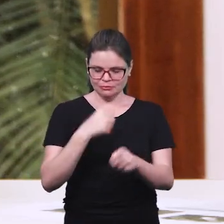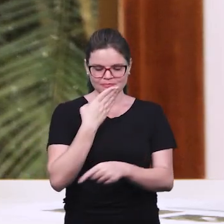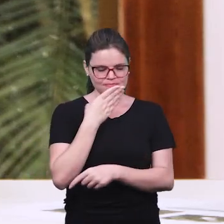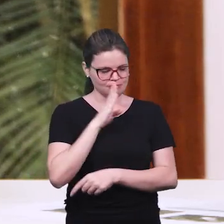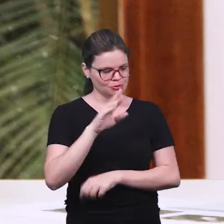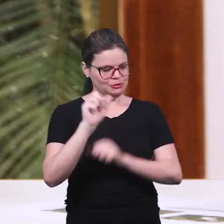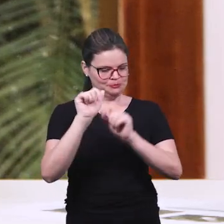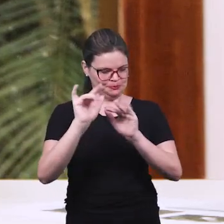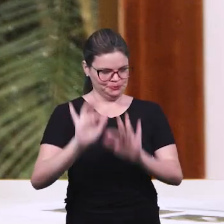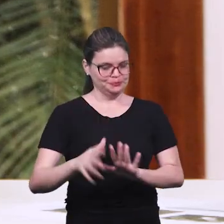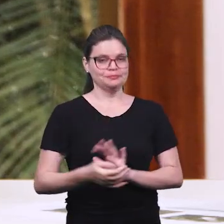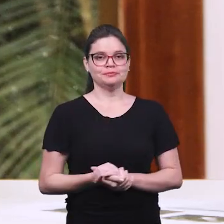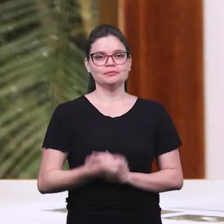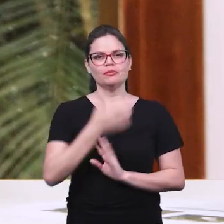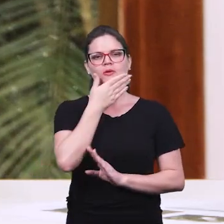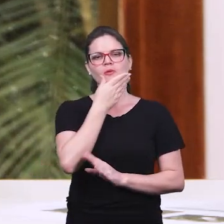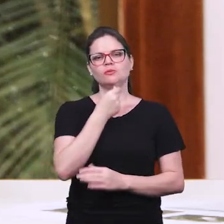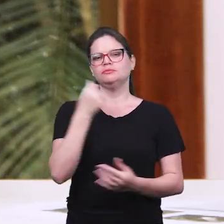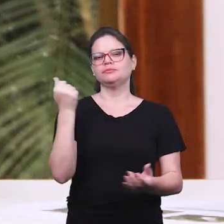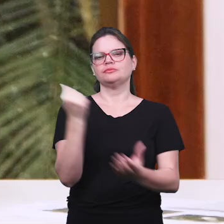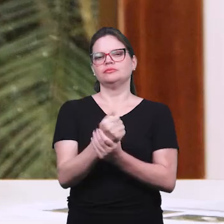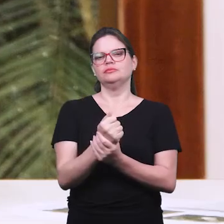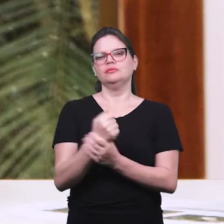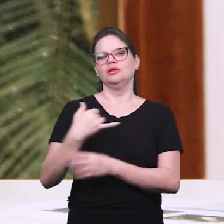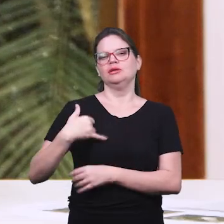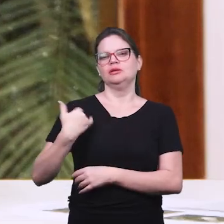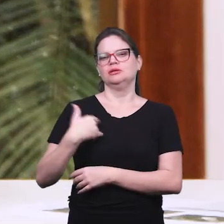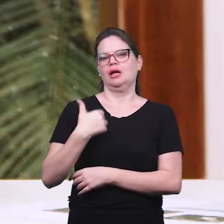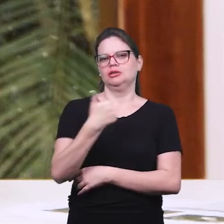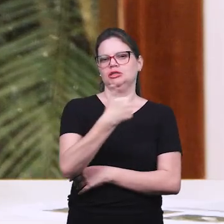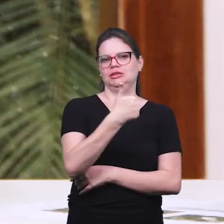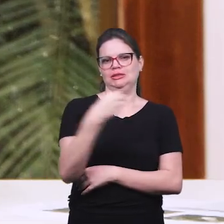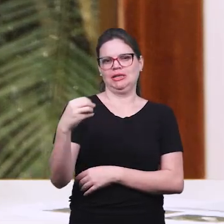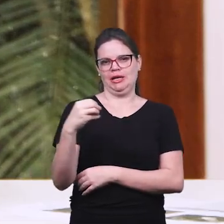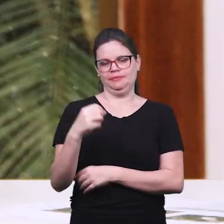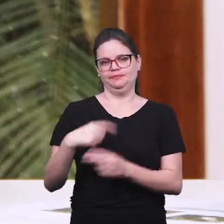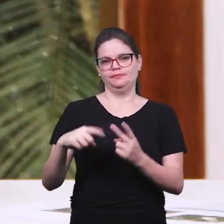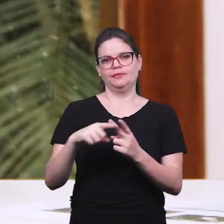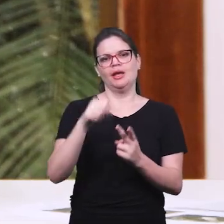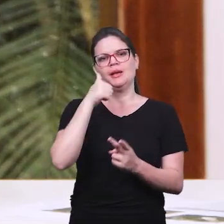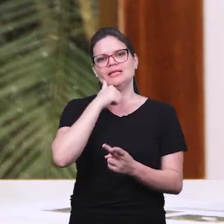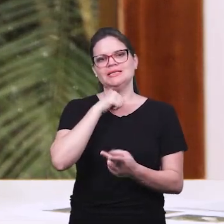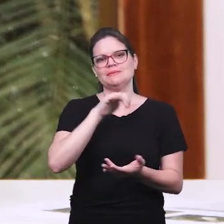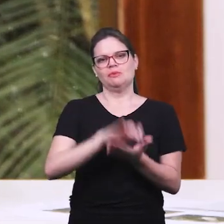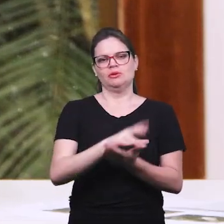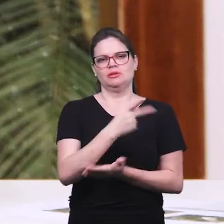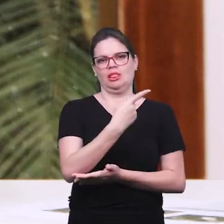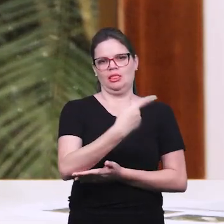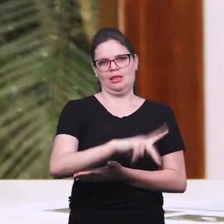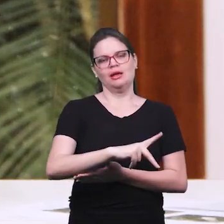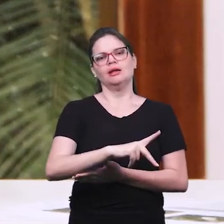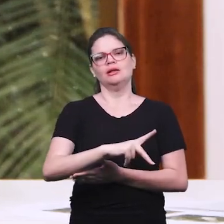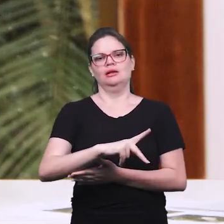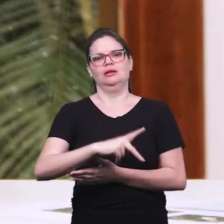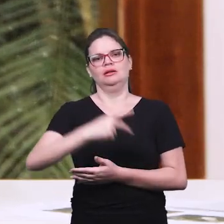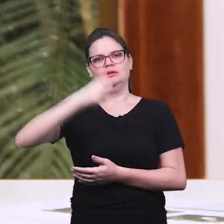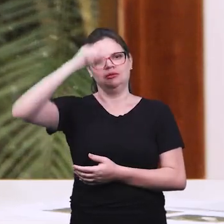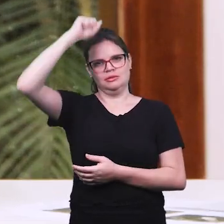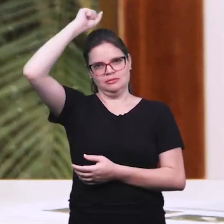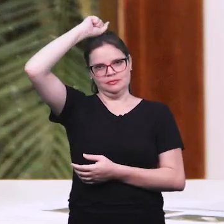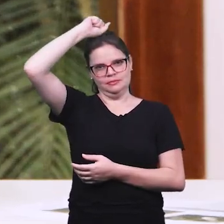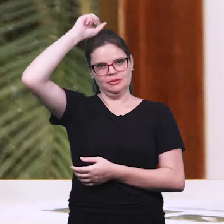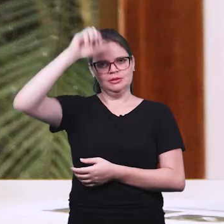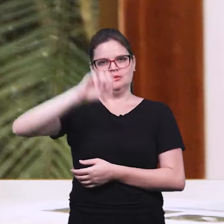100 anos, Sara, sua mulher, aos 90, não tinham filhos de